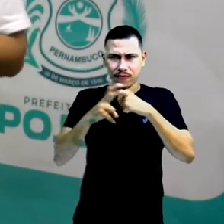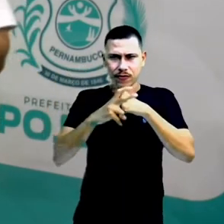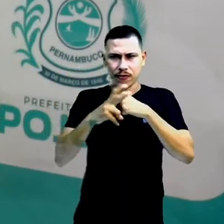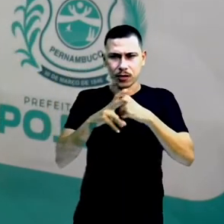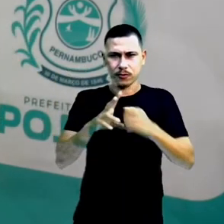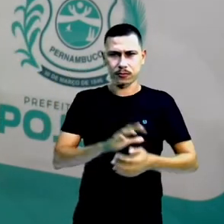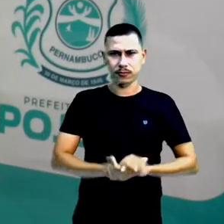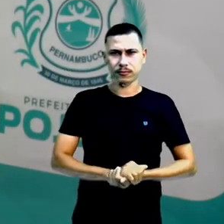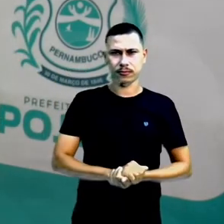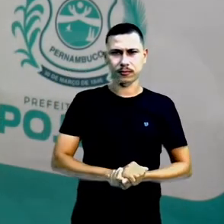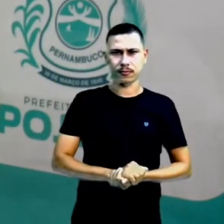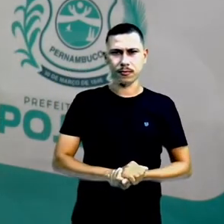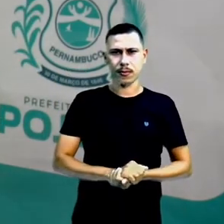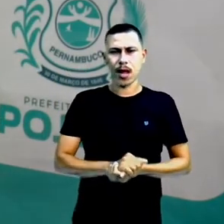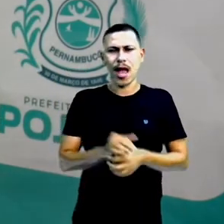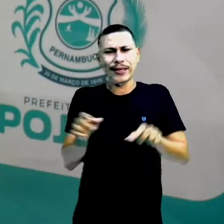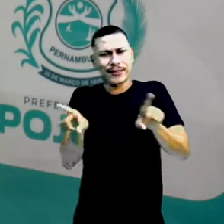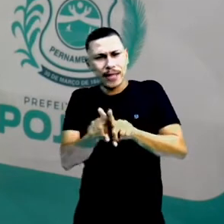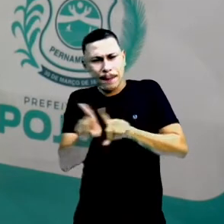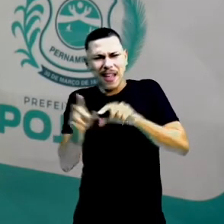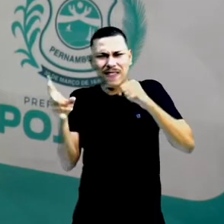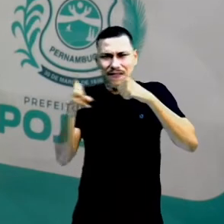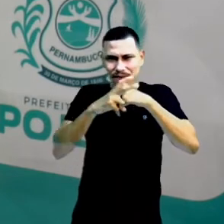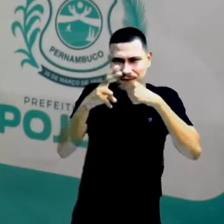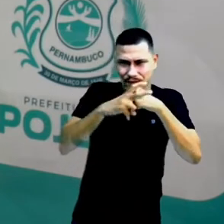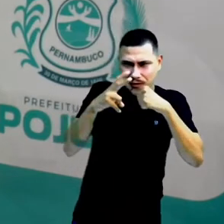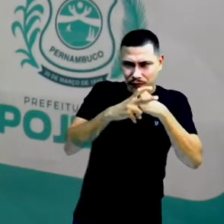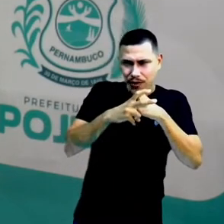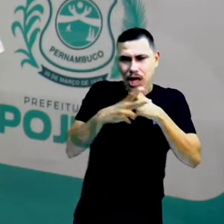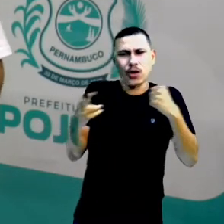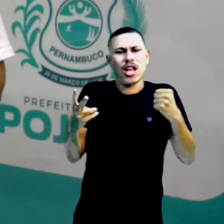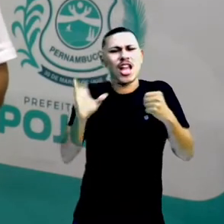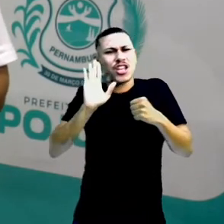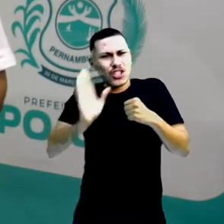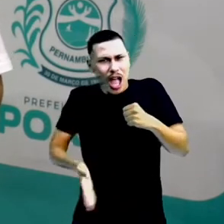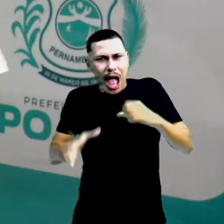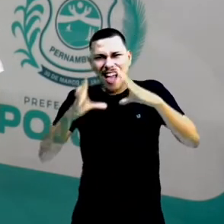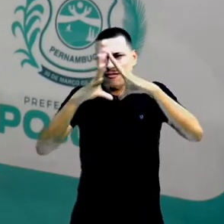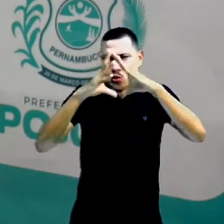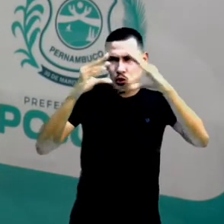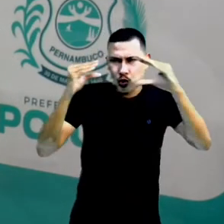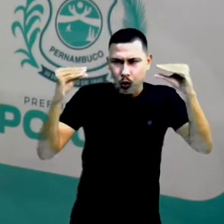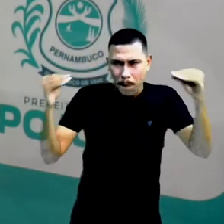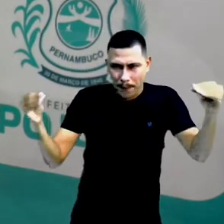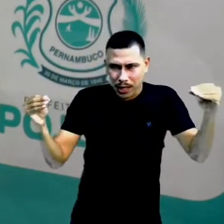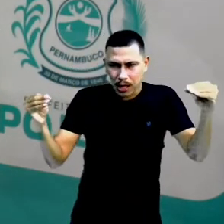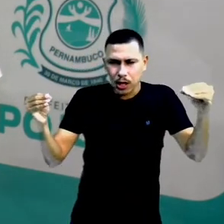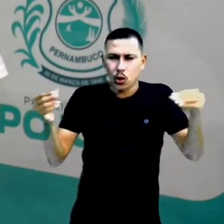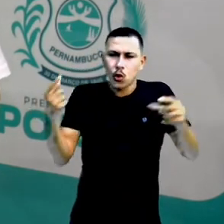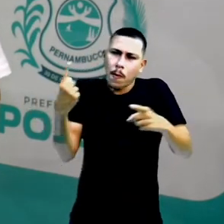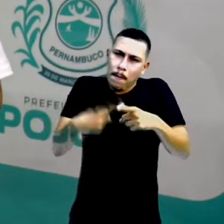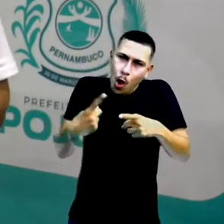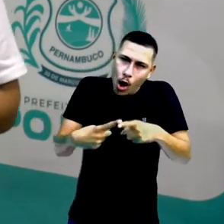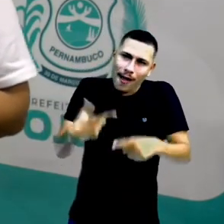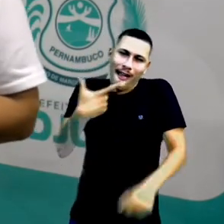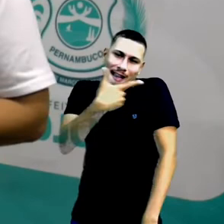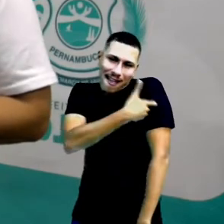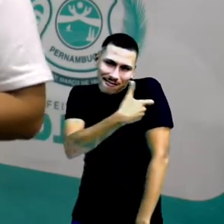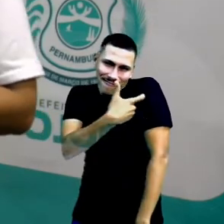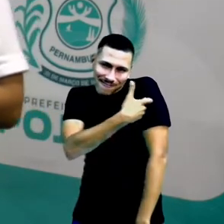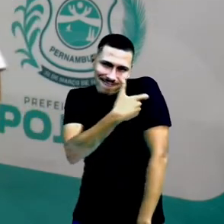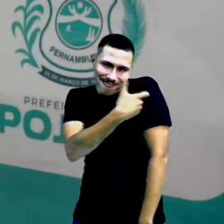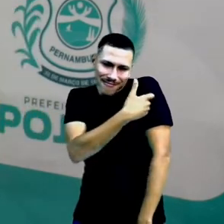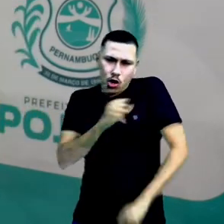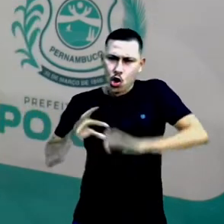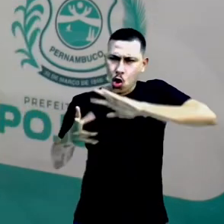e existe também muitos vírus que já foram extintos graça ao álbum esquema de vacinação isso é muito